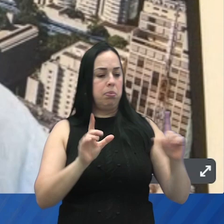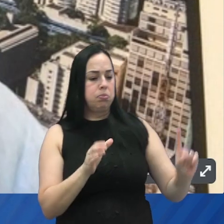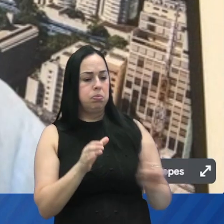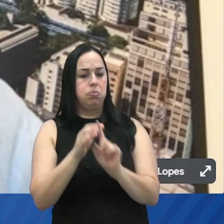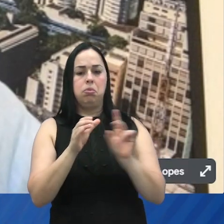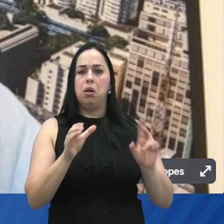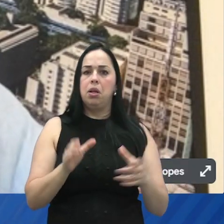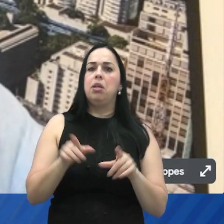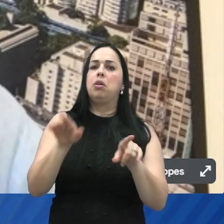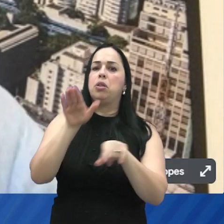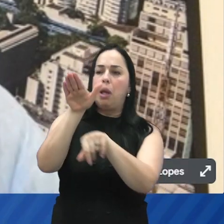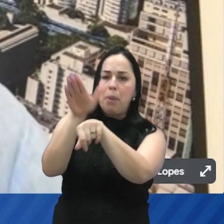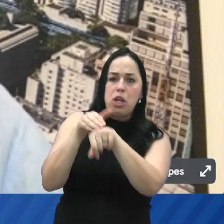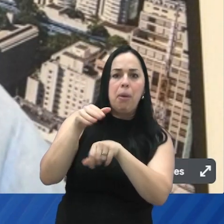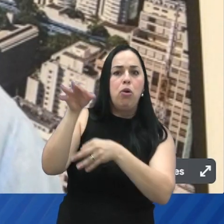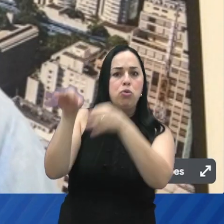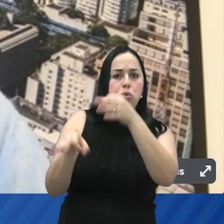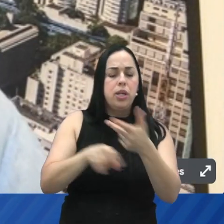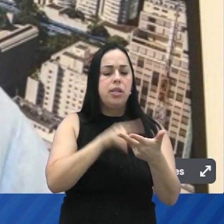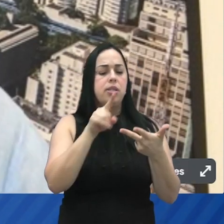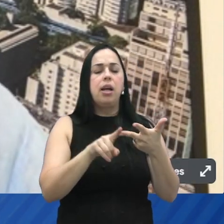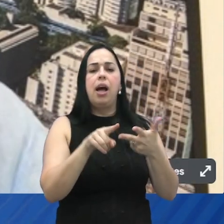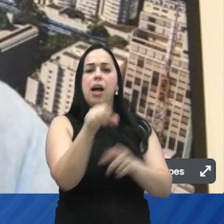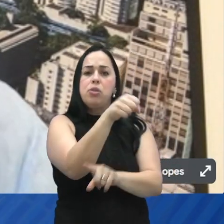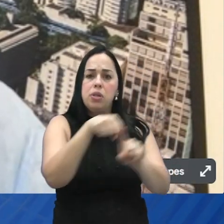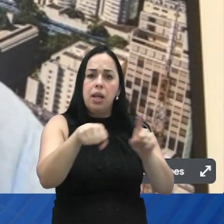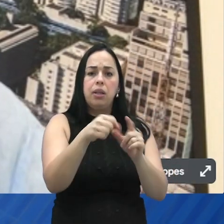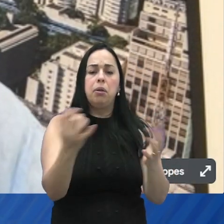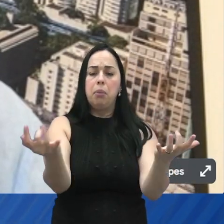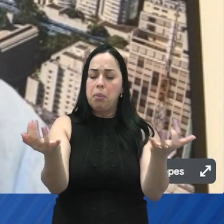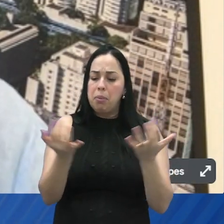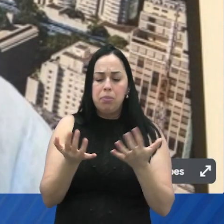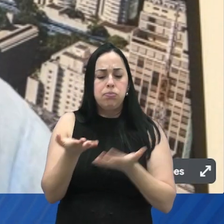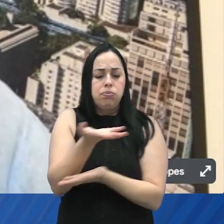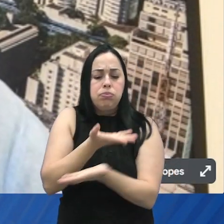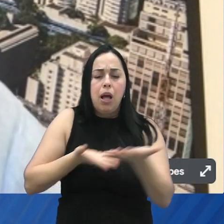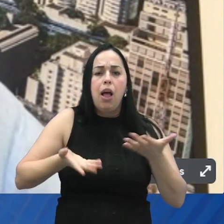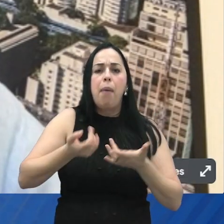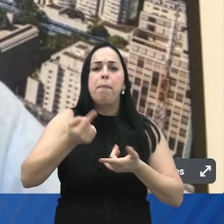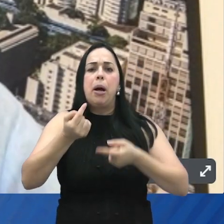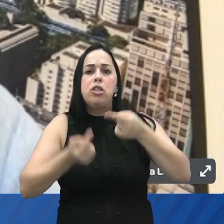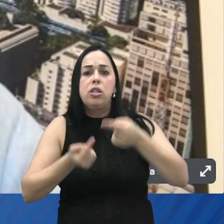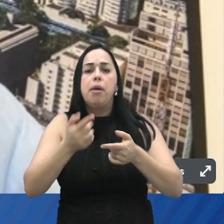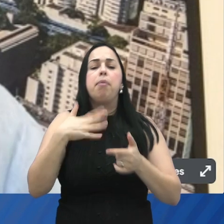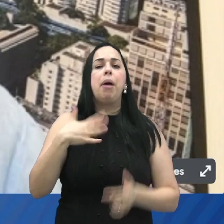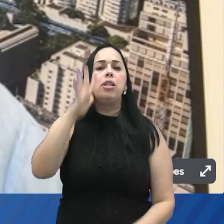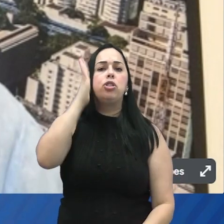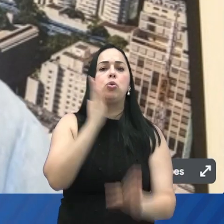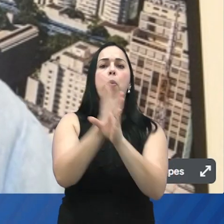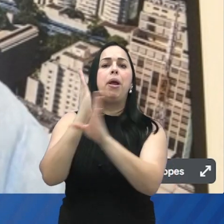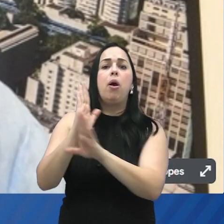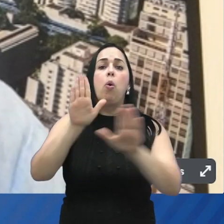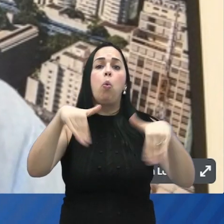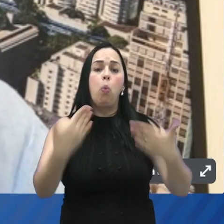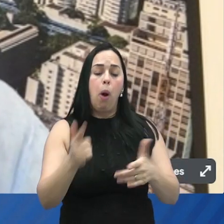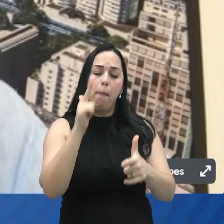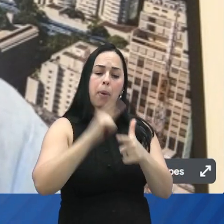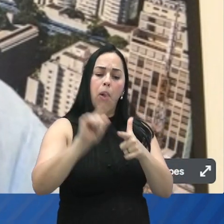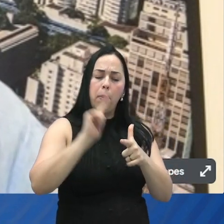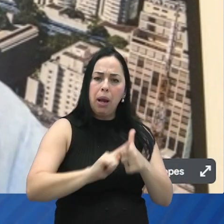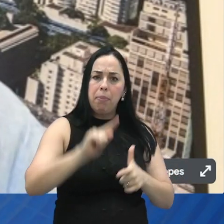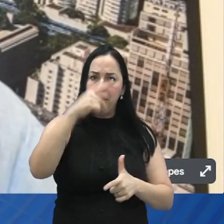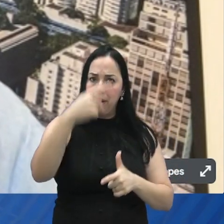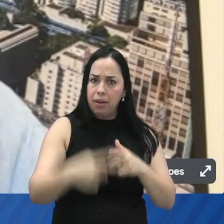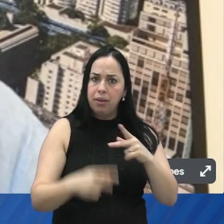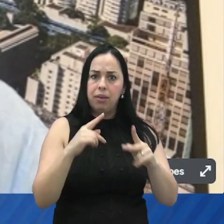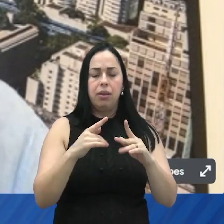convidar a associação comercial, etc., para discutir quais são os problemas reais. Primeiro, identificar os problemas da cidade, cada